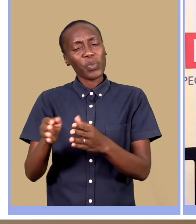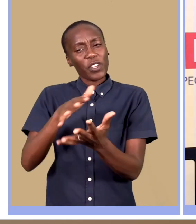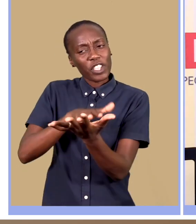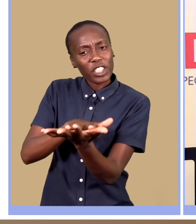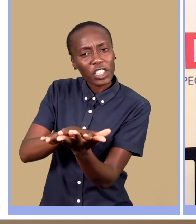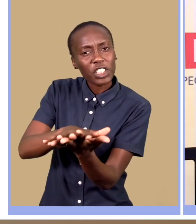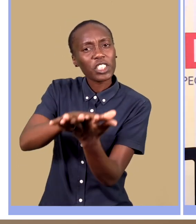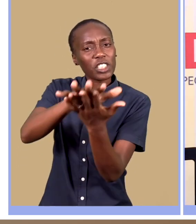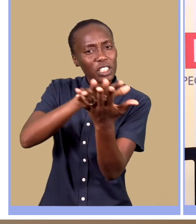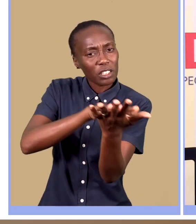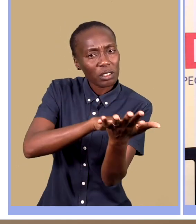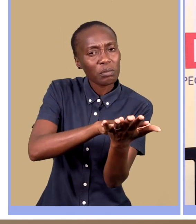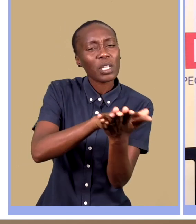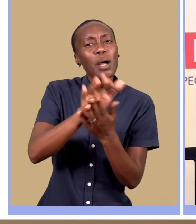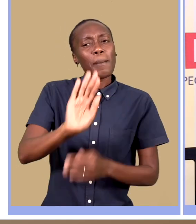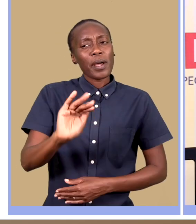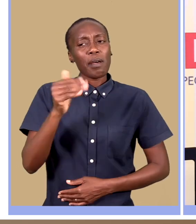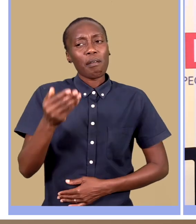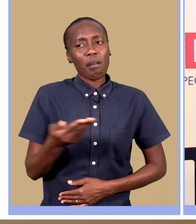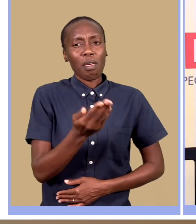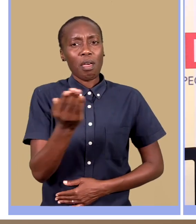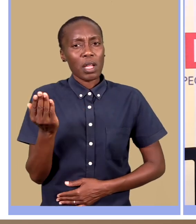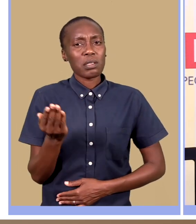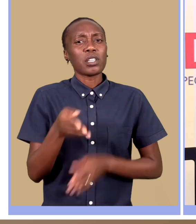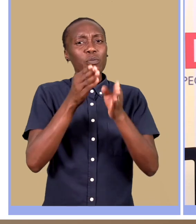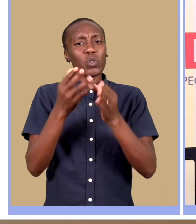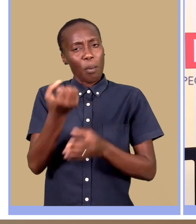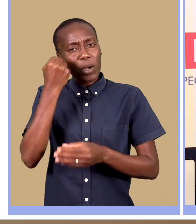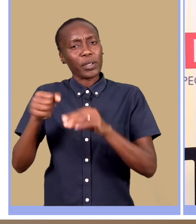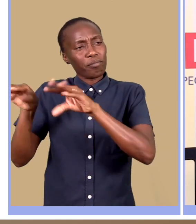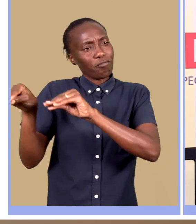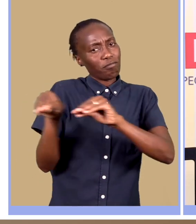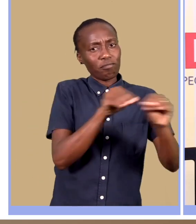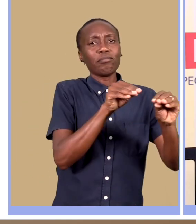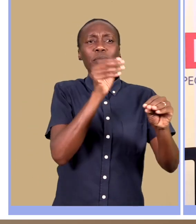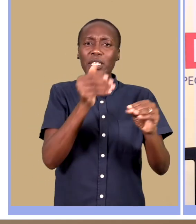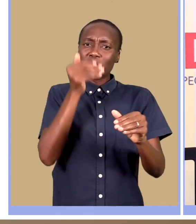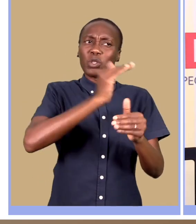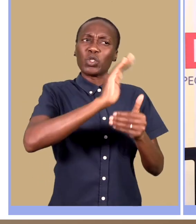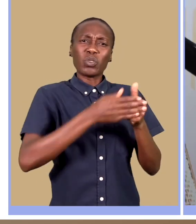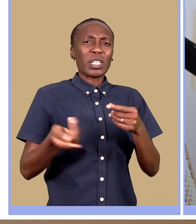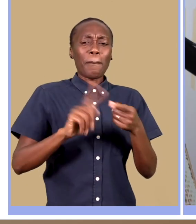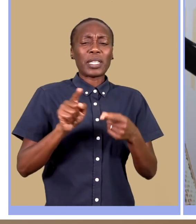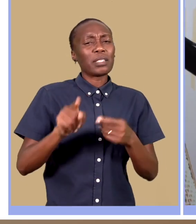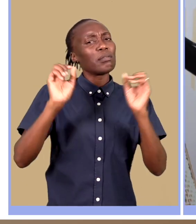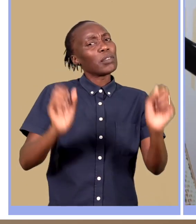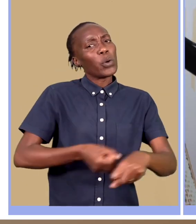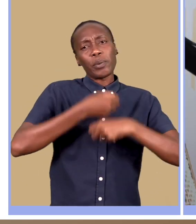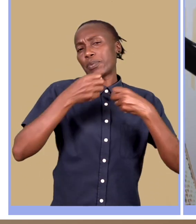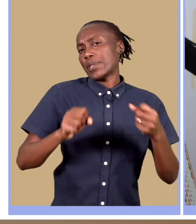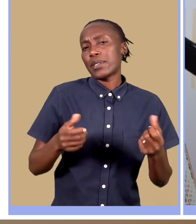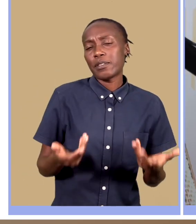sítio melhor, como disse o doutor, para que não possam voltar àquela zona de risco.